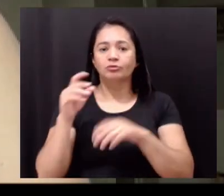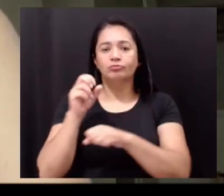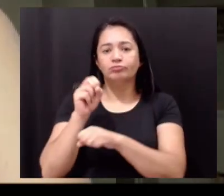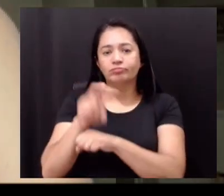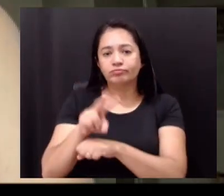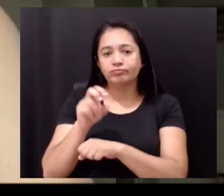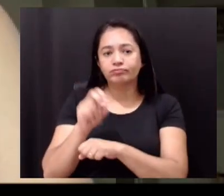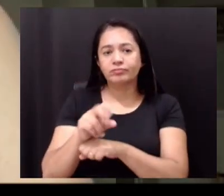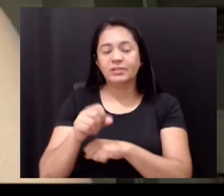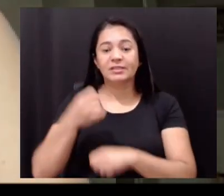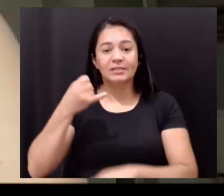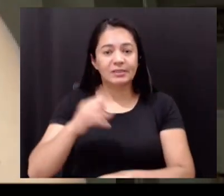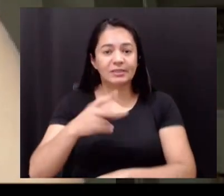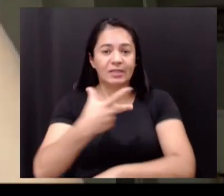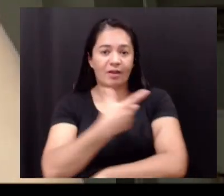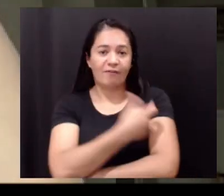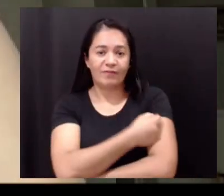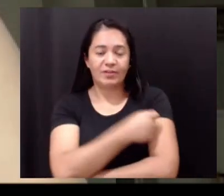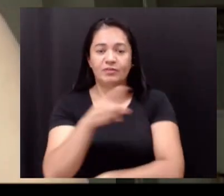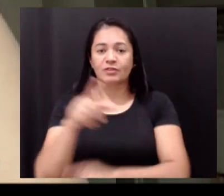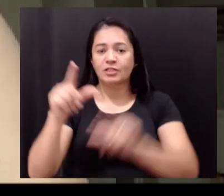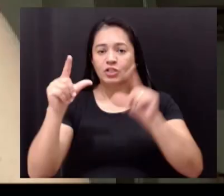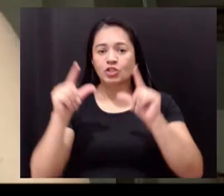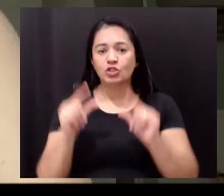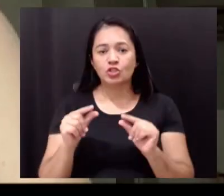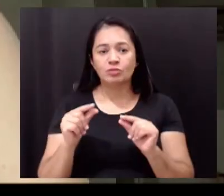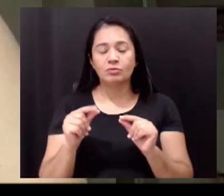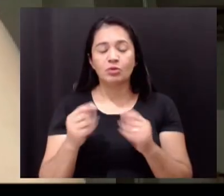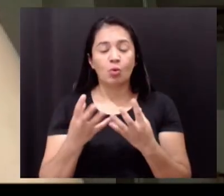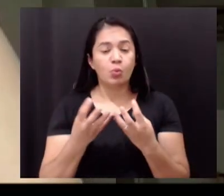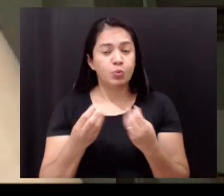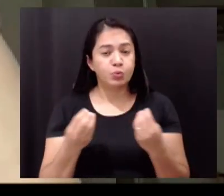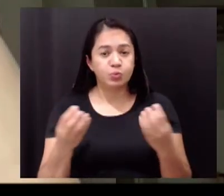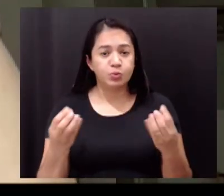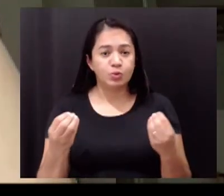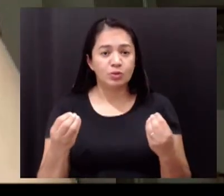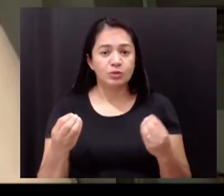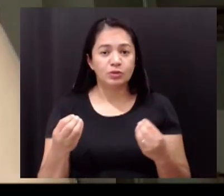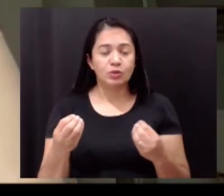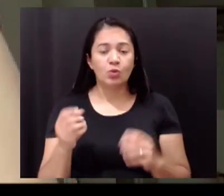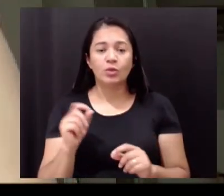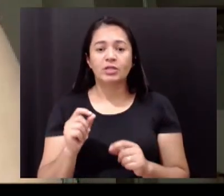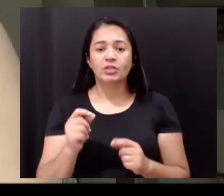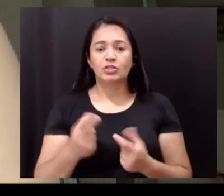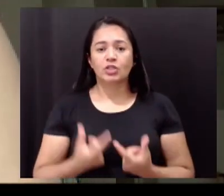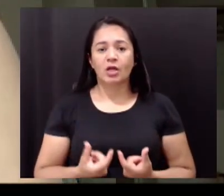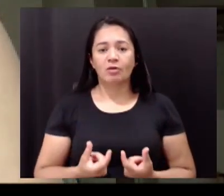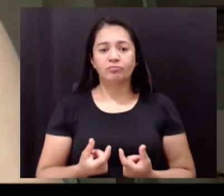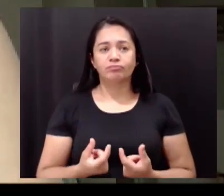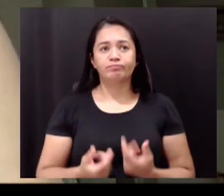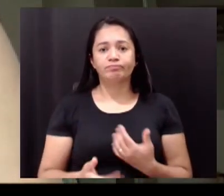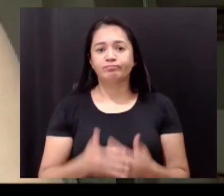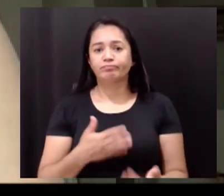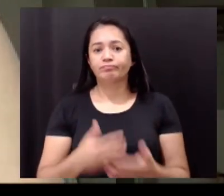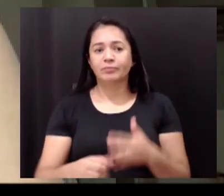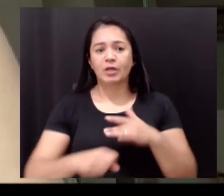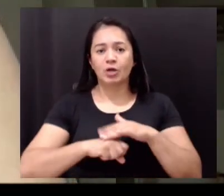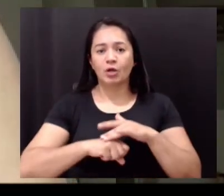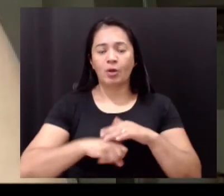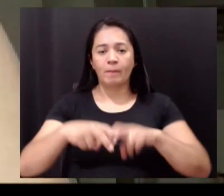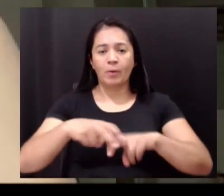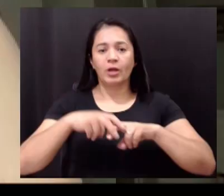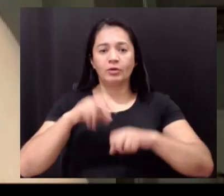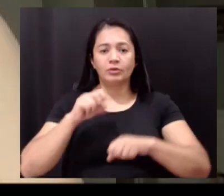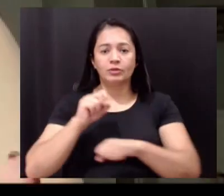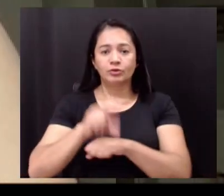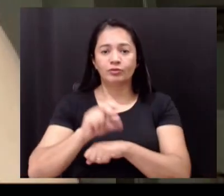você reduz drasticamente a chance de desenvolver alguma doença pelo vírus HPV.